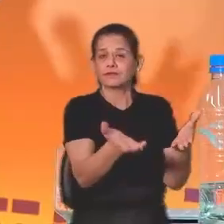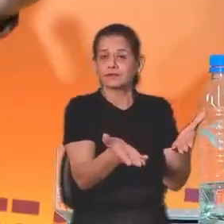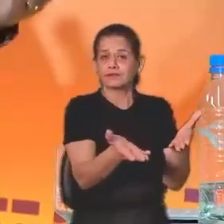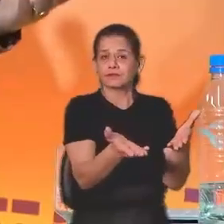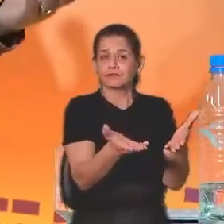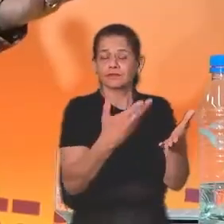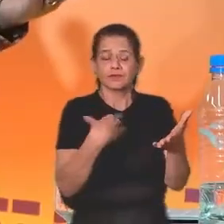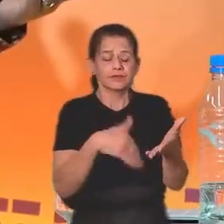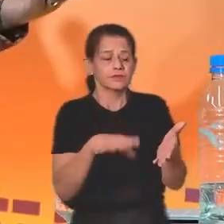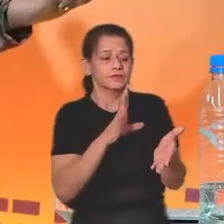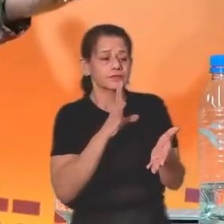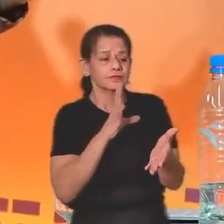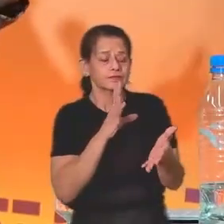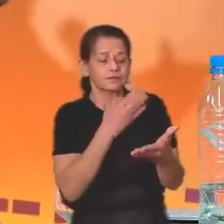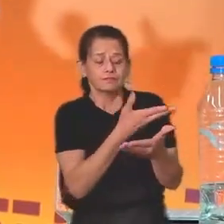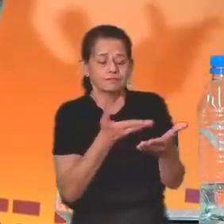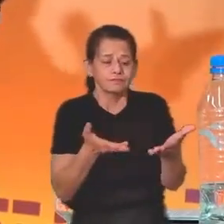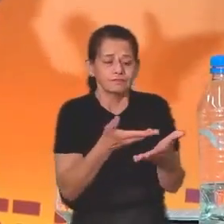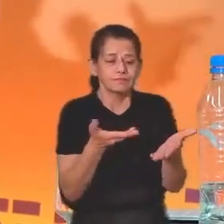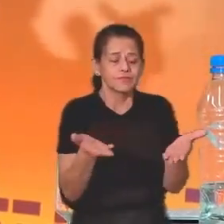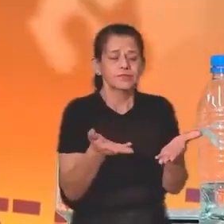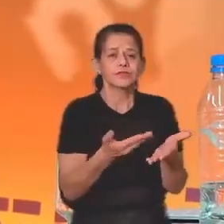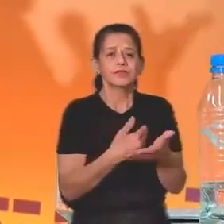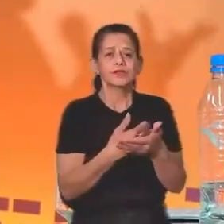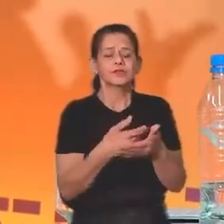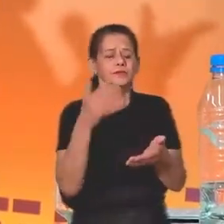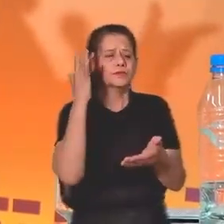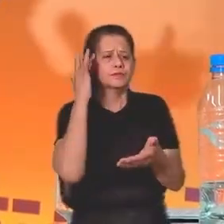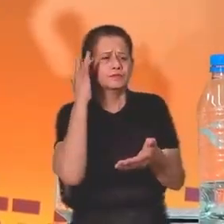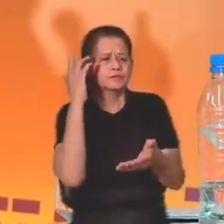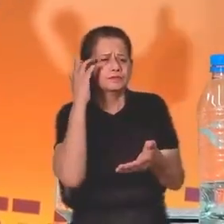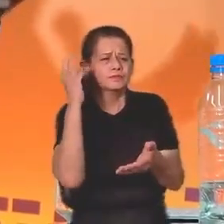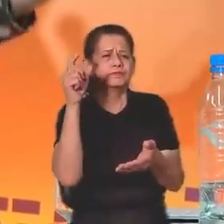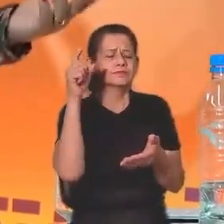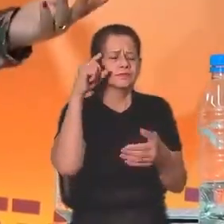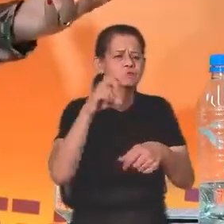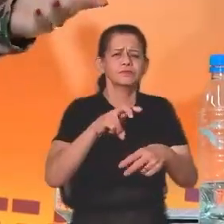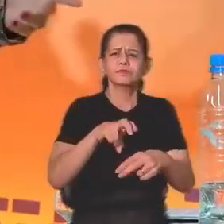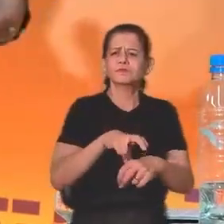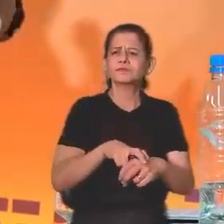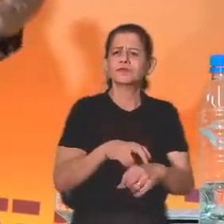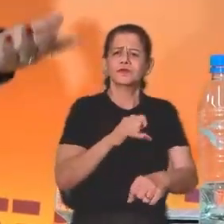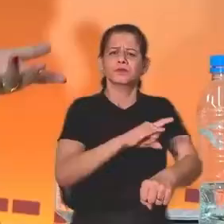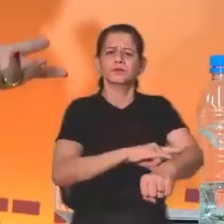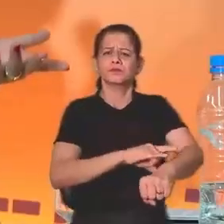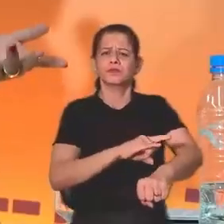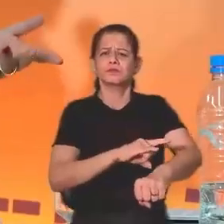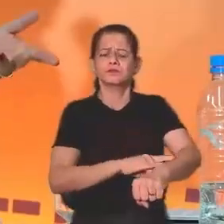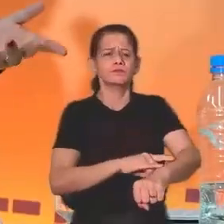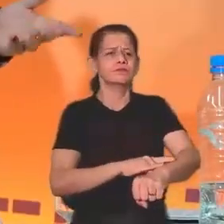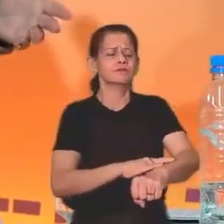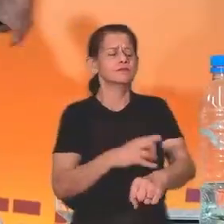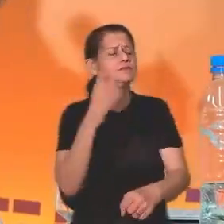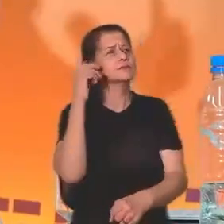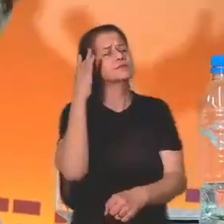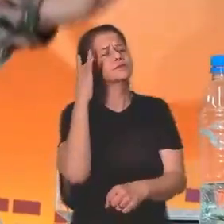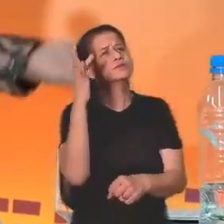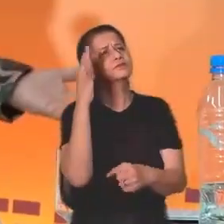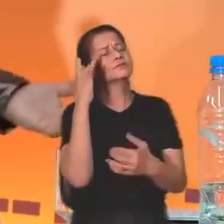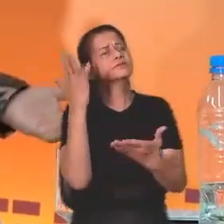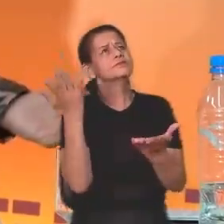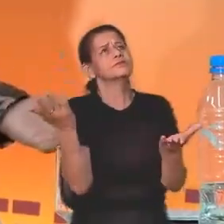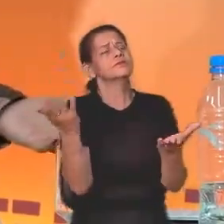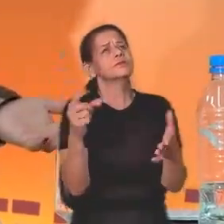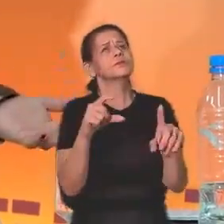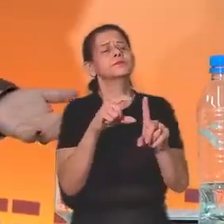igual você comentou no início, né, dentro do banheiro, imaginando e colocando isso em palavras. Se ela não